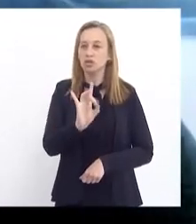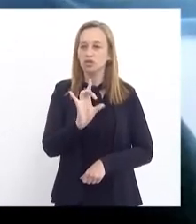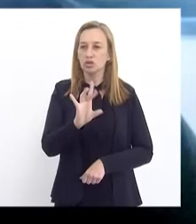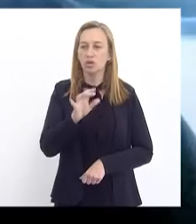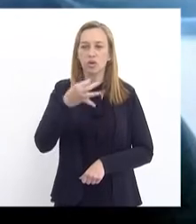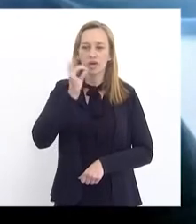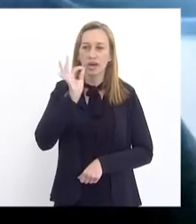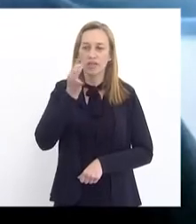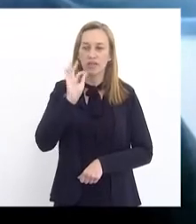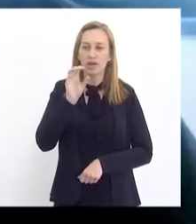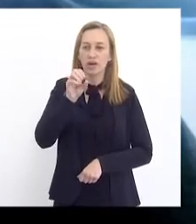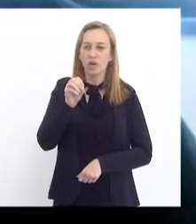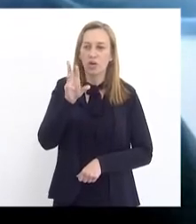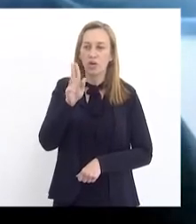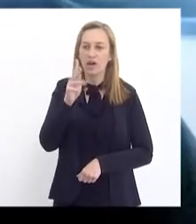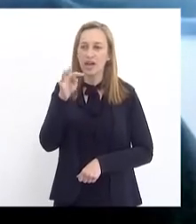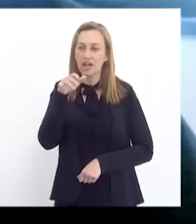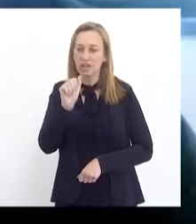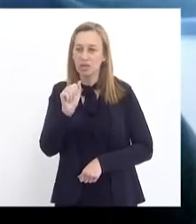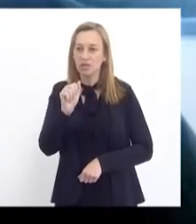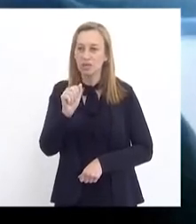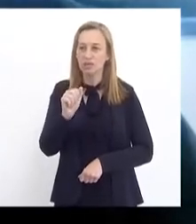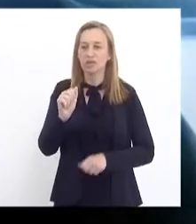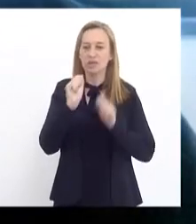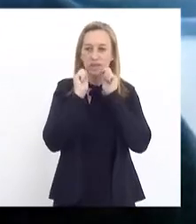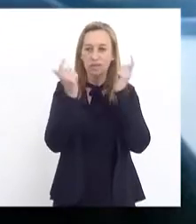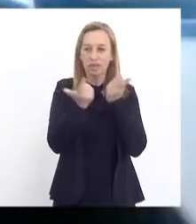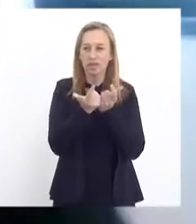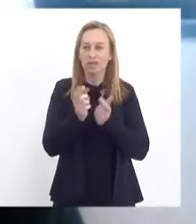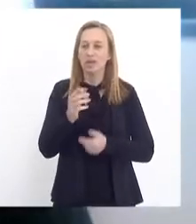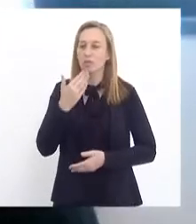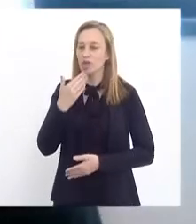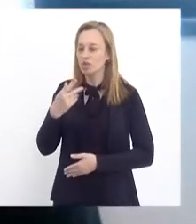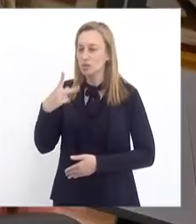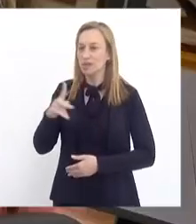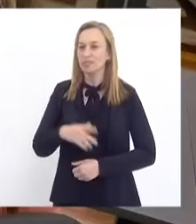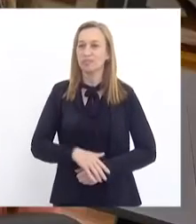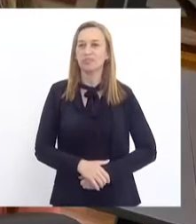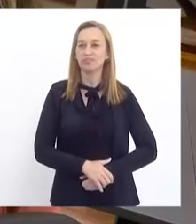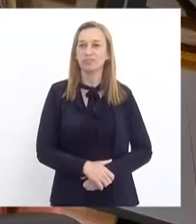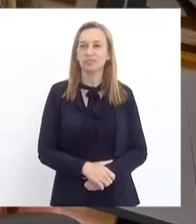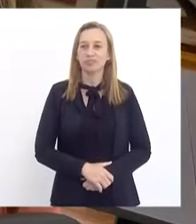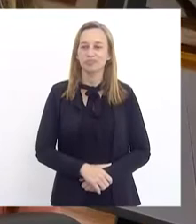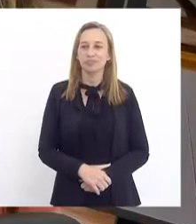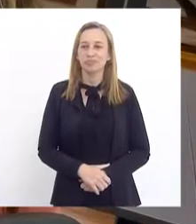café orgânico na Assembleia Legislativa. É uma determinação dele.